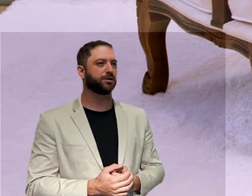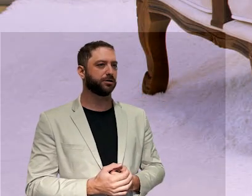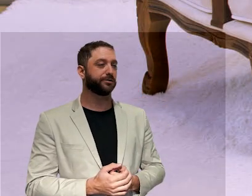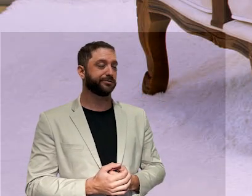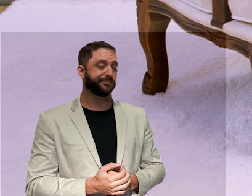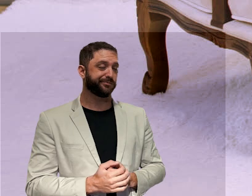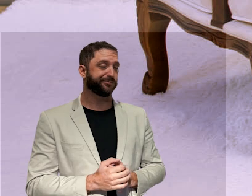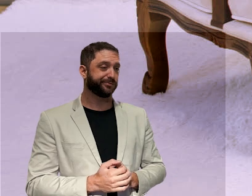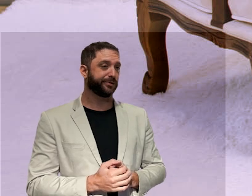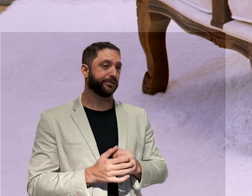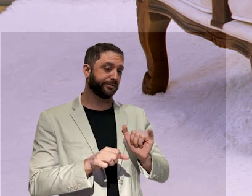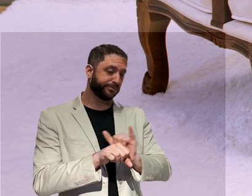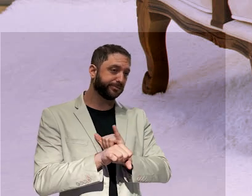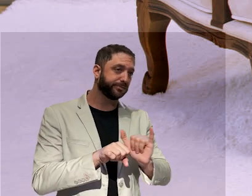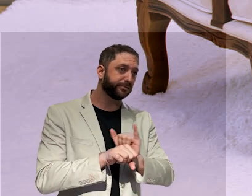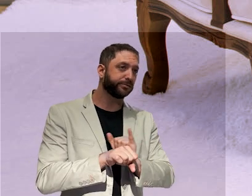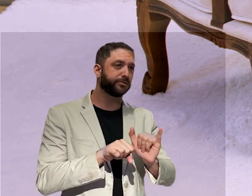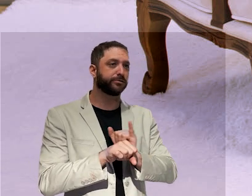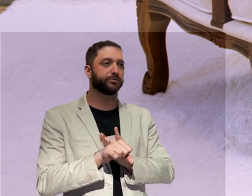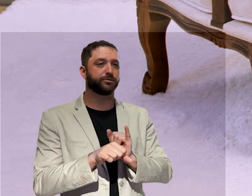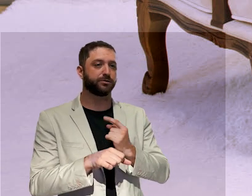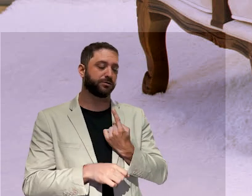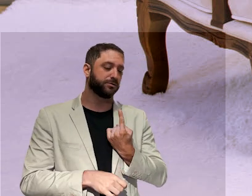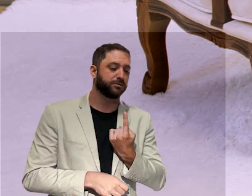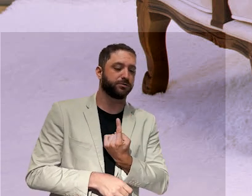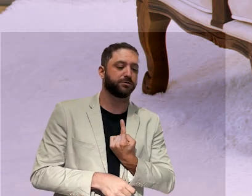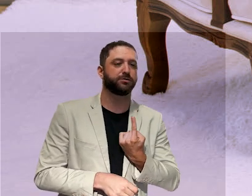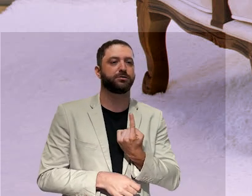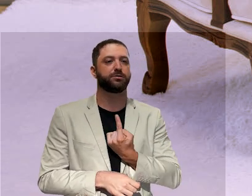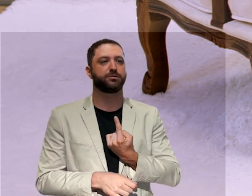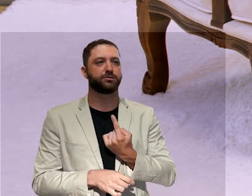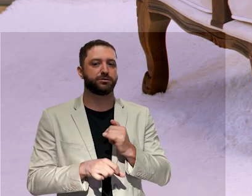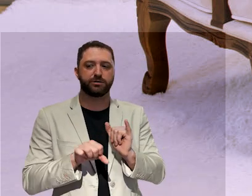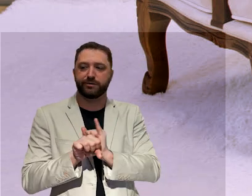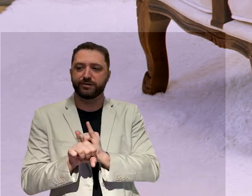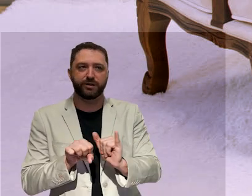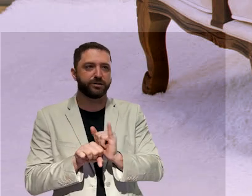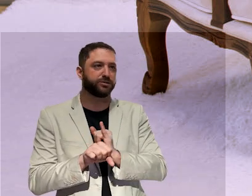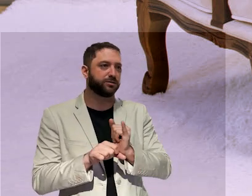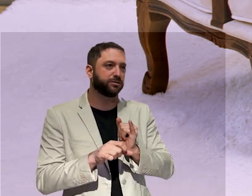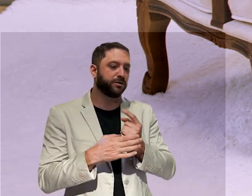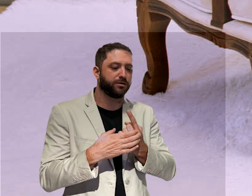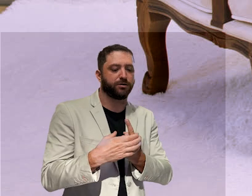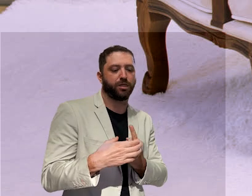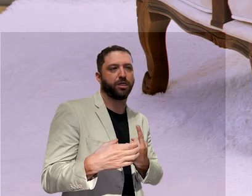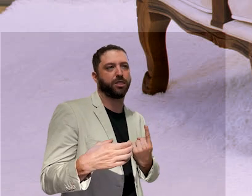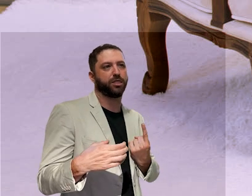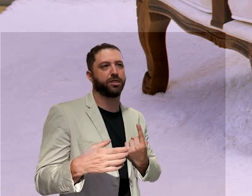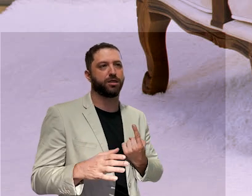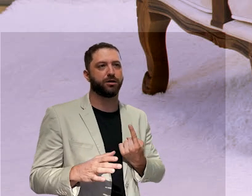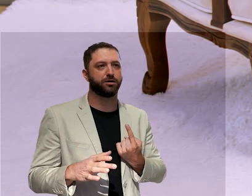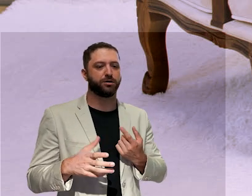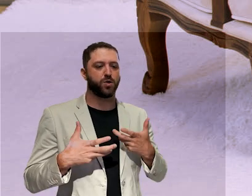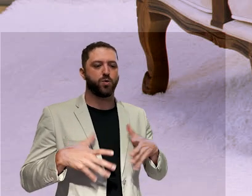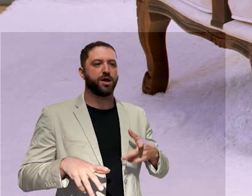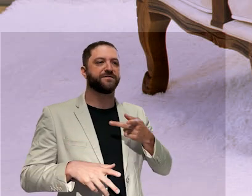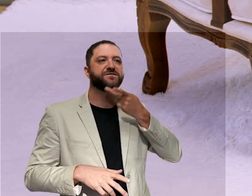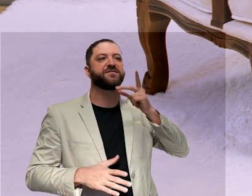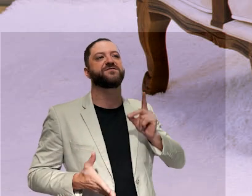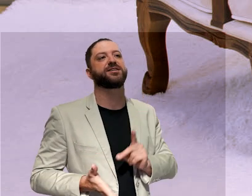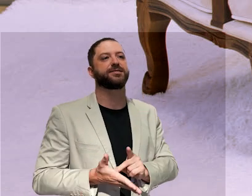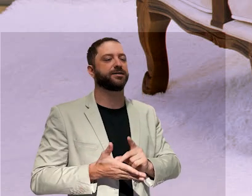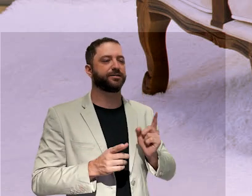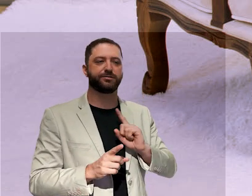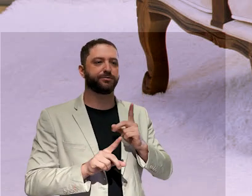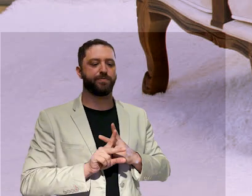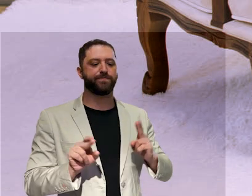meios, situações, ou vai se escondendo, vai se isolando, vai mentindo, vai criando artifícios para poder esconder o que